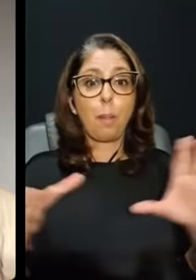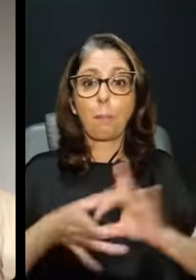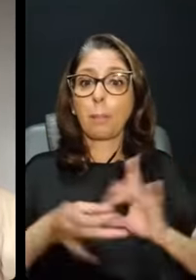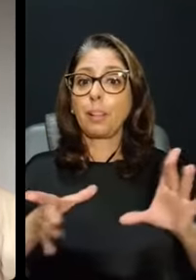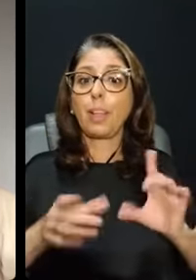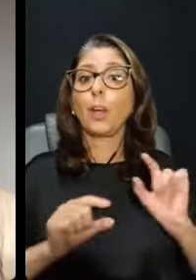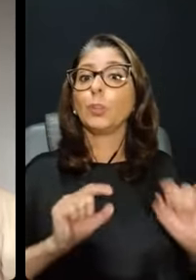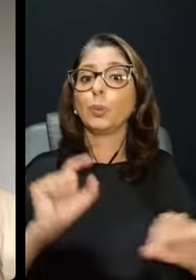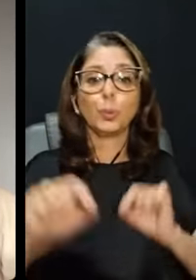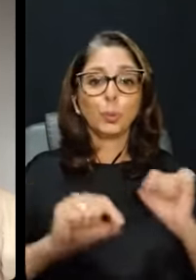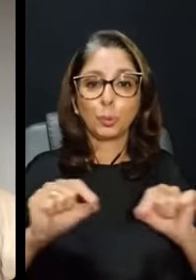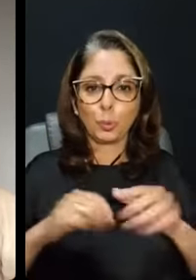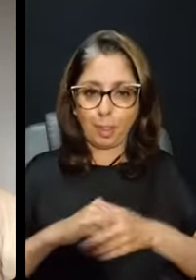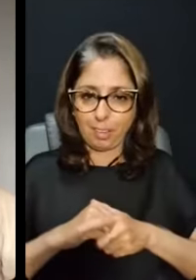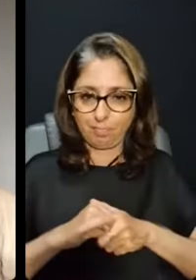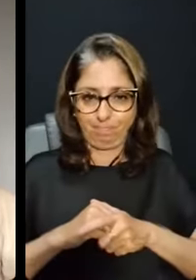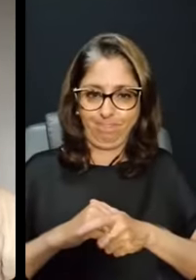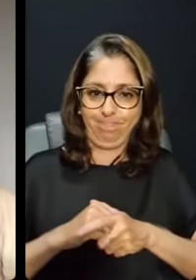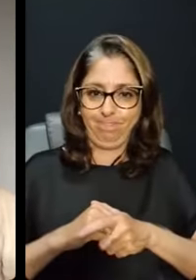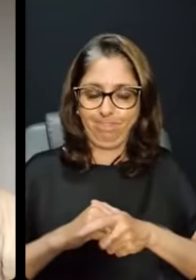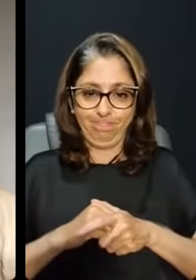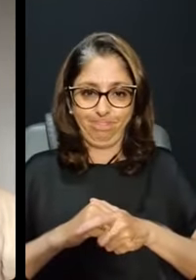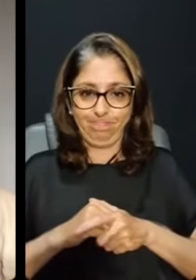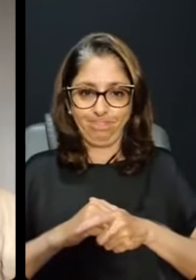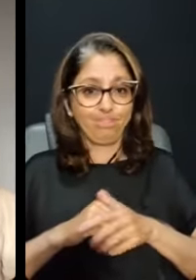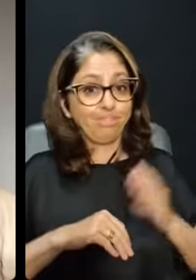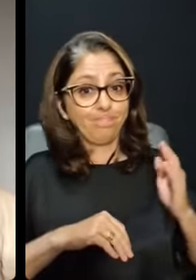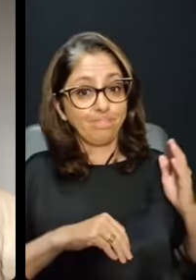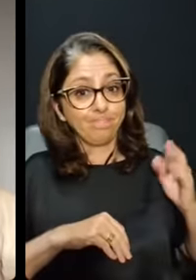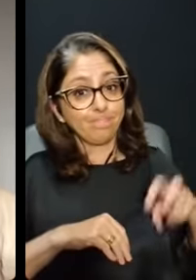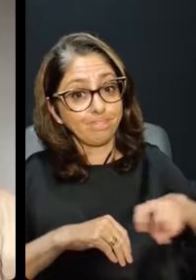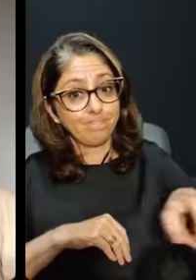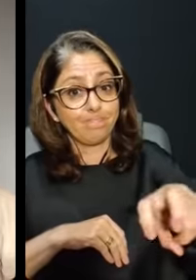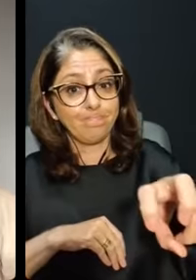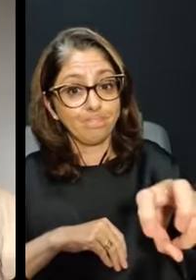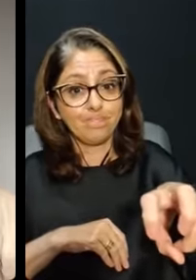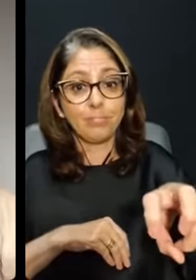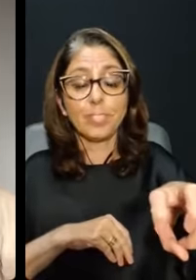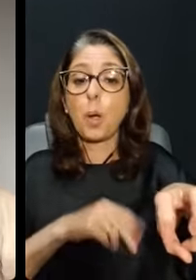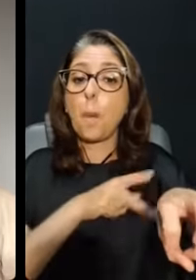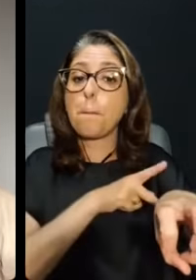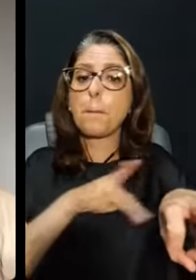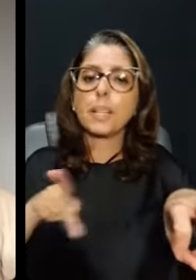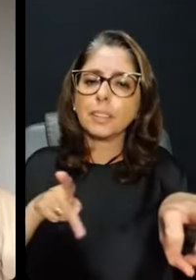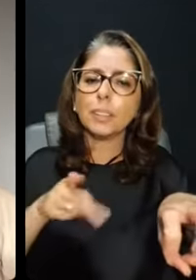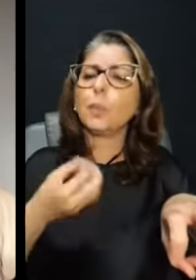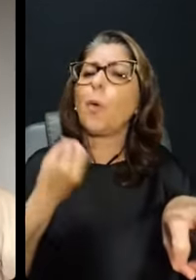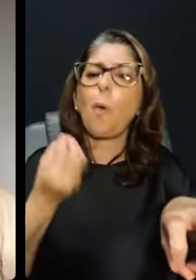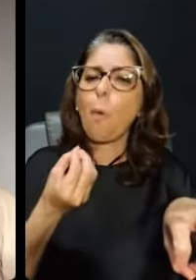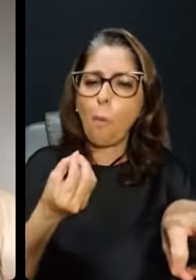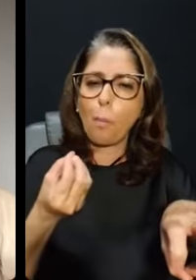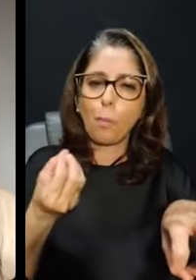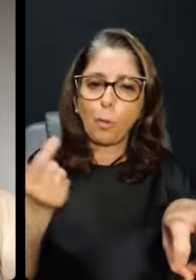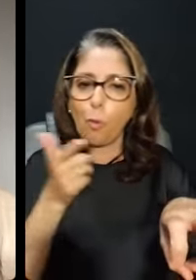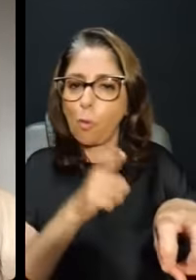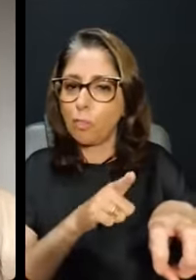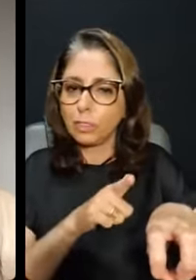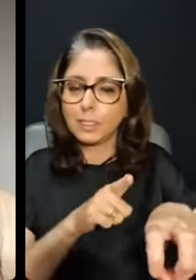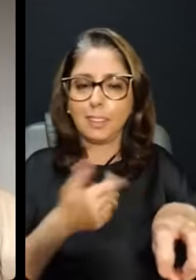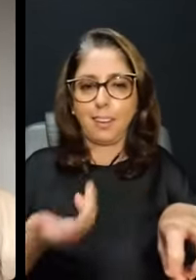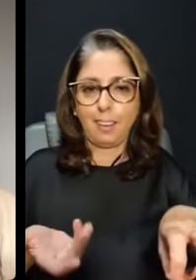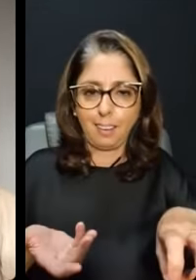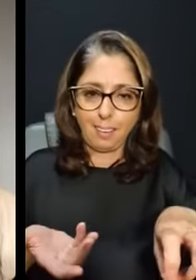E isso só acontece na medida que a gente tem essa experiência, né? E percebe o quanto muda o olhar,